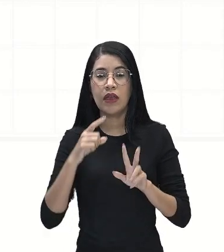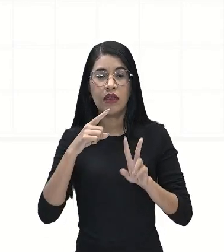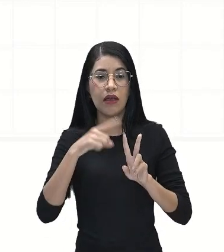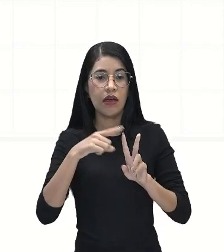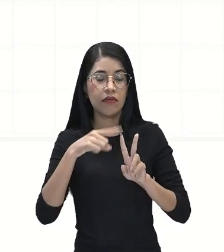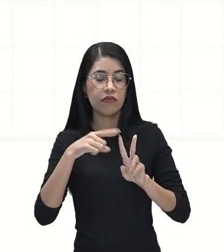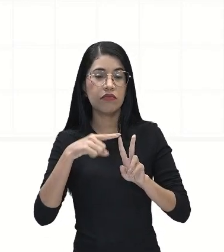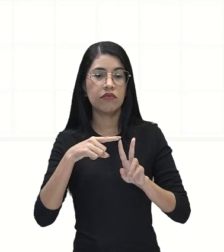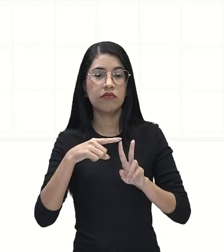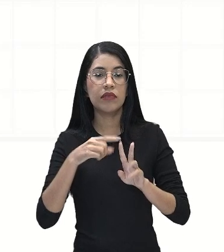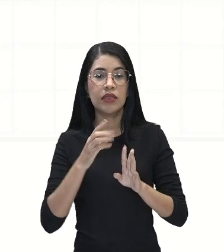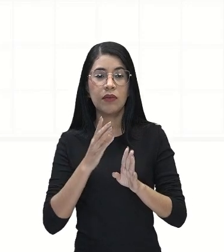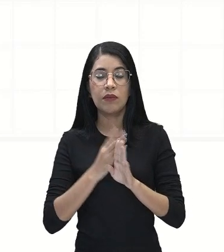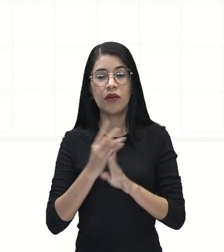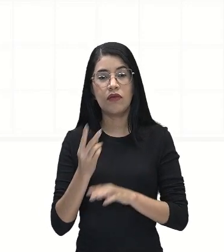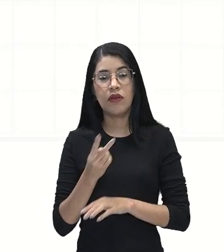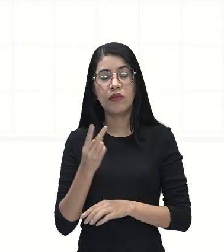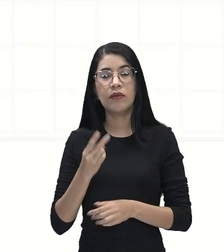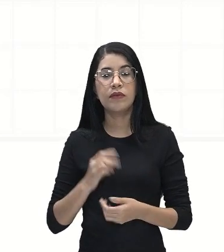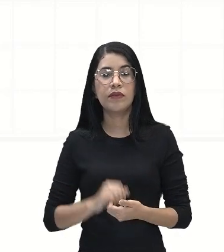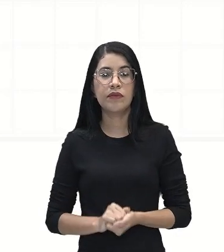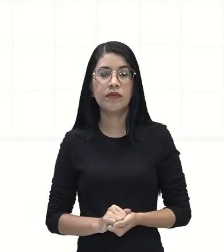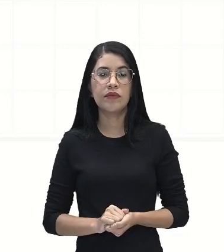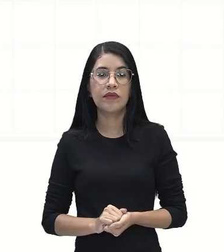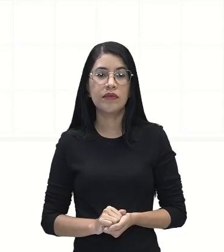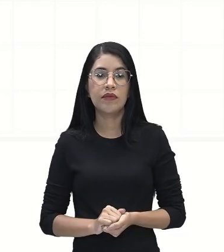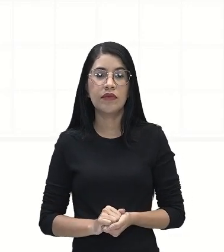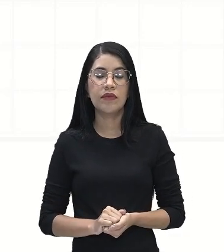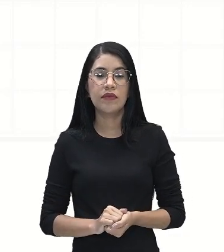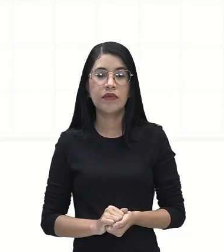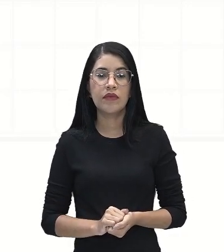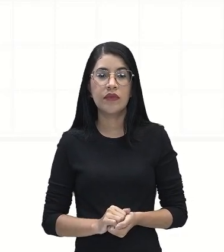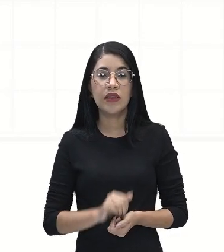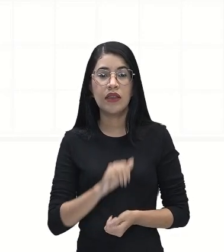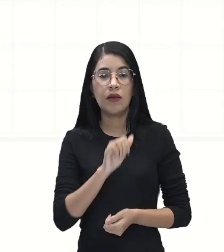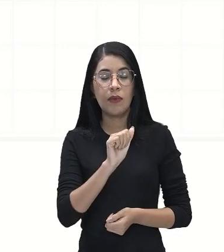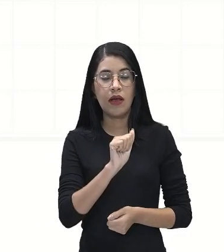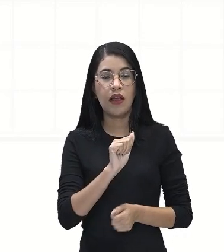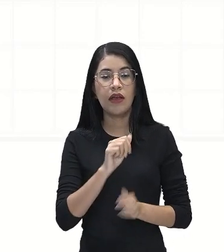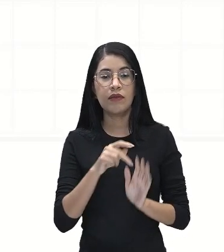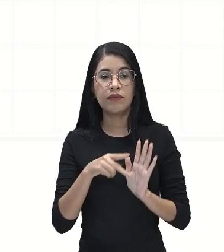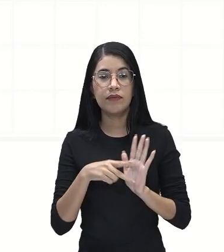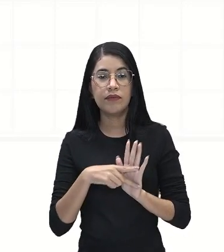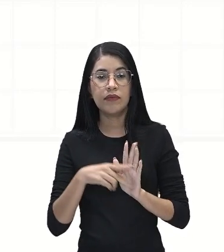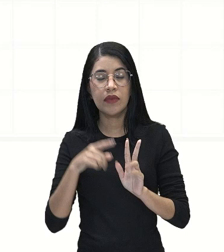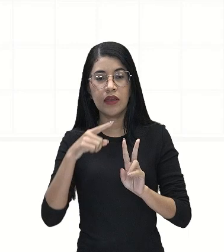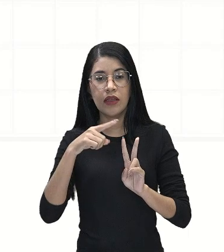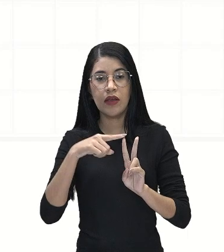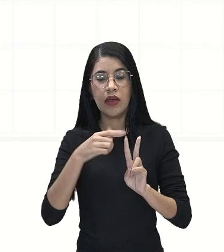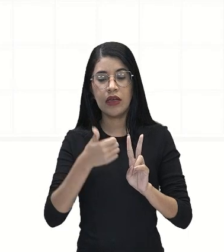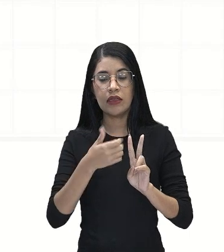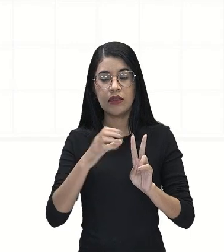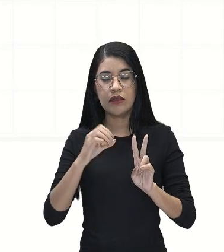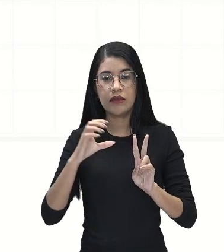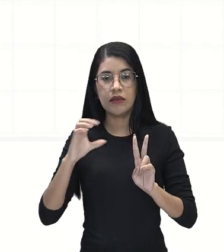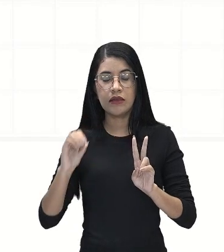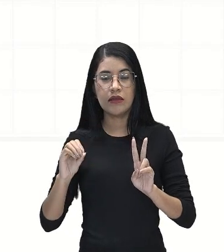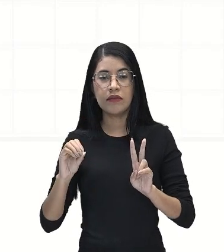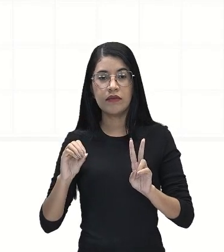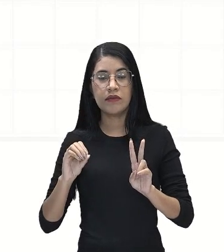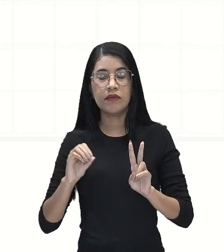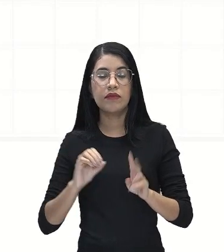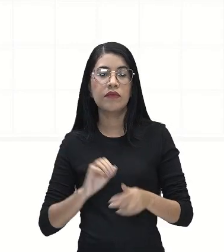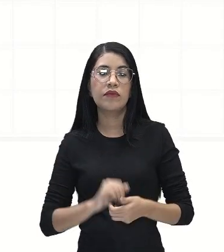dele, quadrada, para poder ter só a medida de A. Então, a medida de A vai ser a raiz quadrada de 100, né? Então,